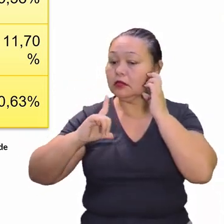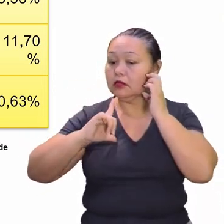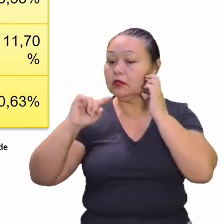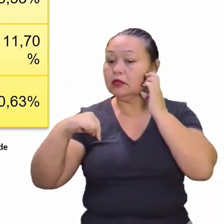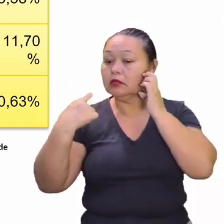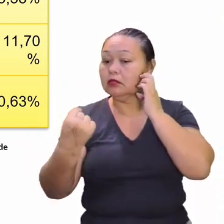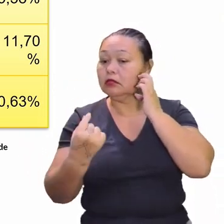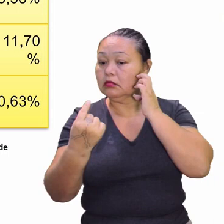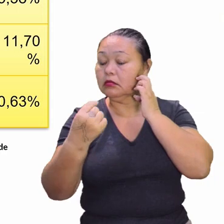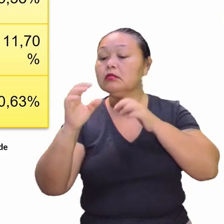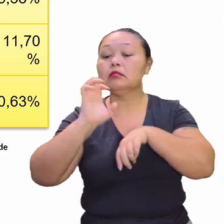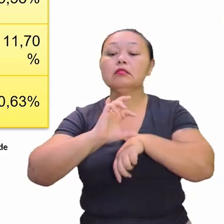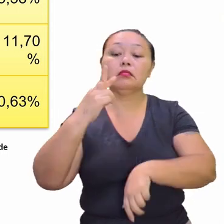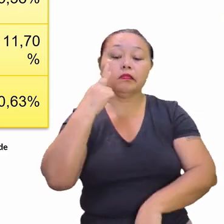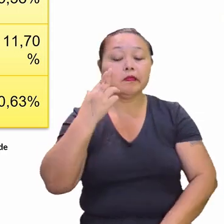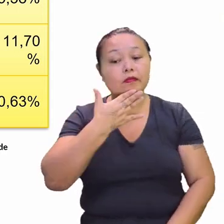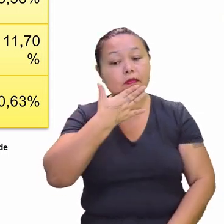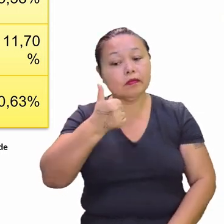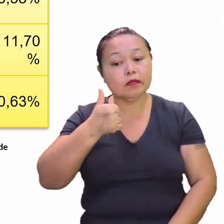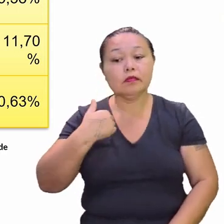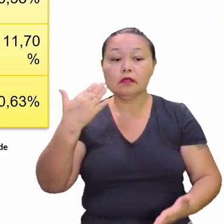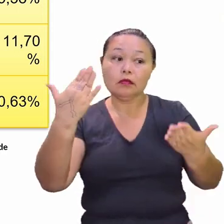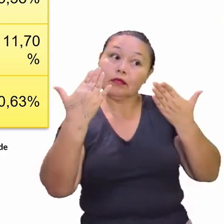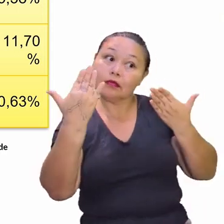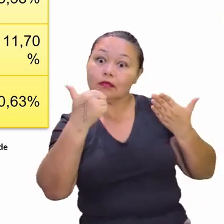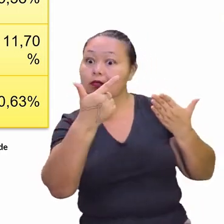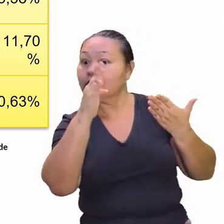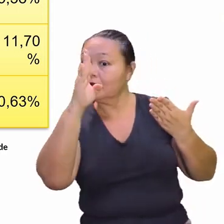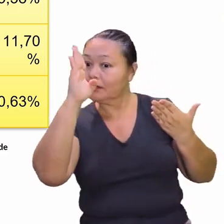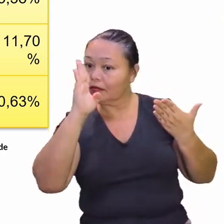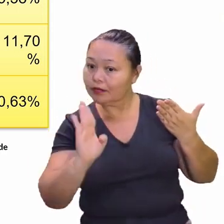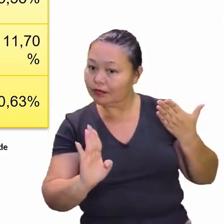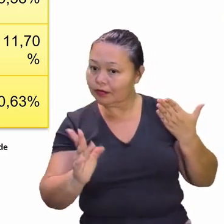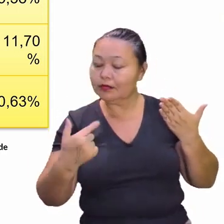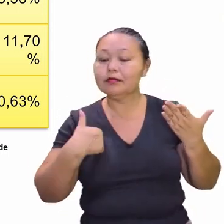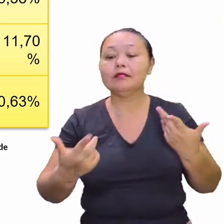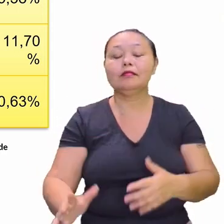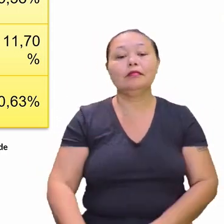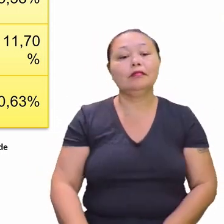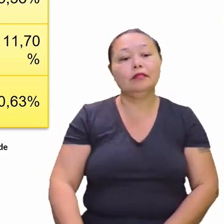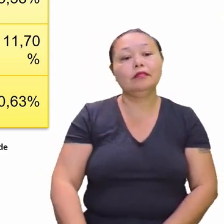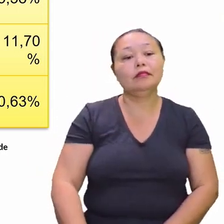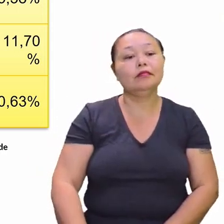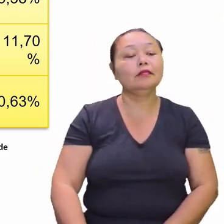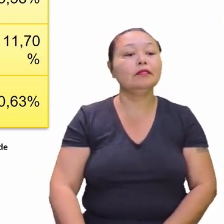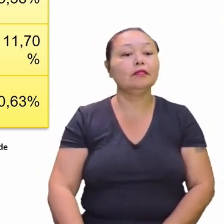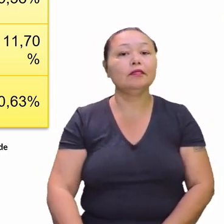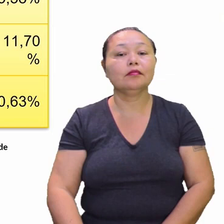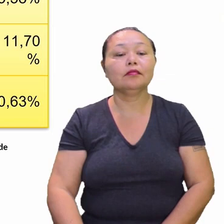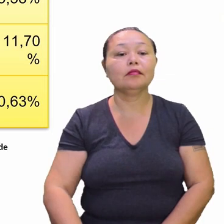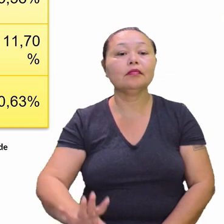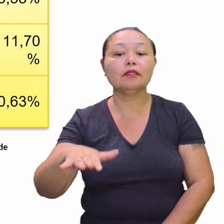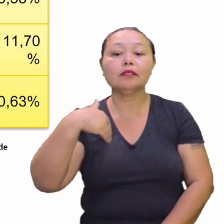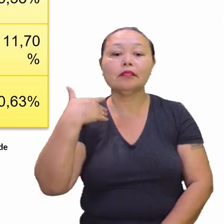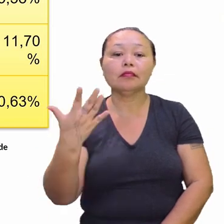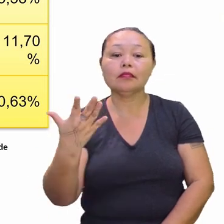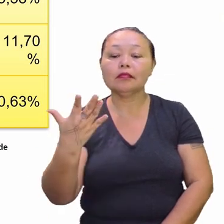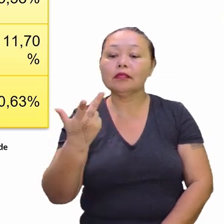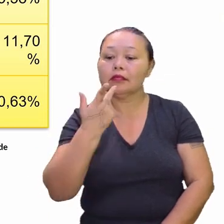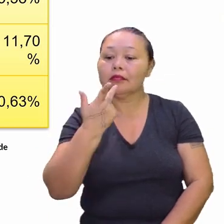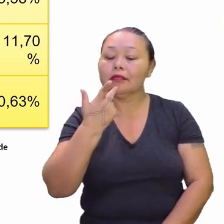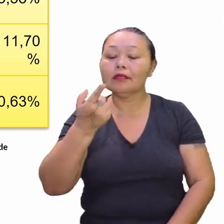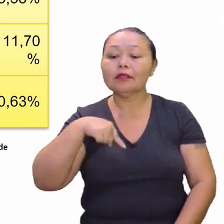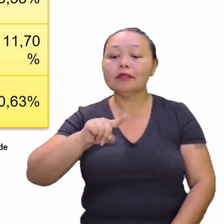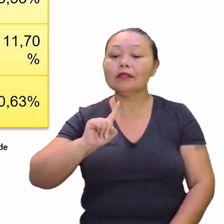econômica em Rondônia muito melhor a nível Brasil. Exatamente. Ok? E falamos também